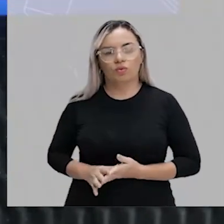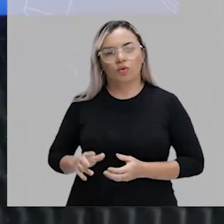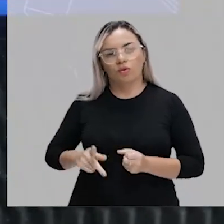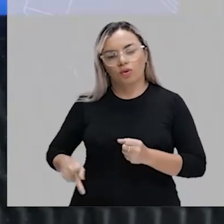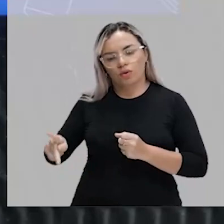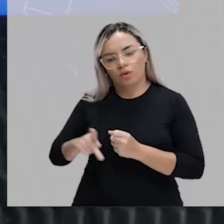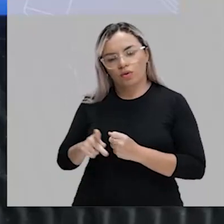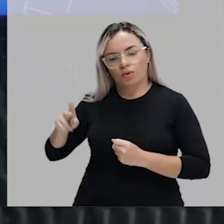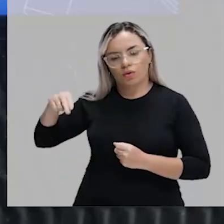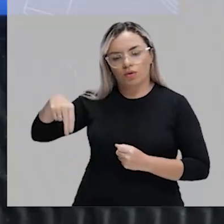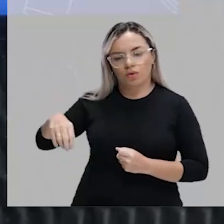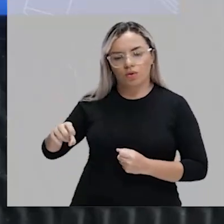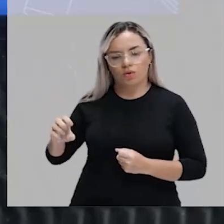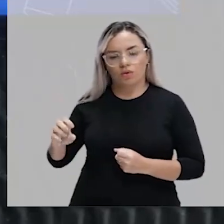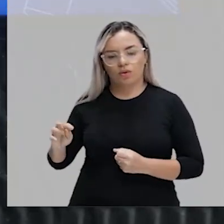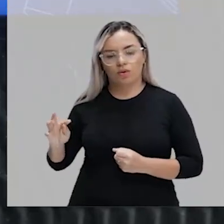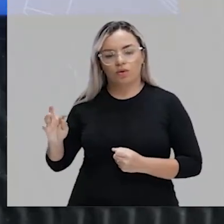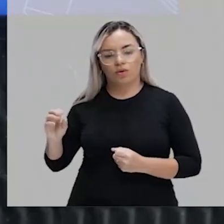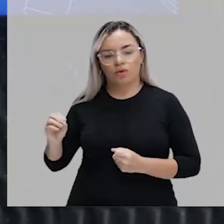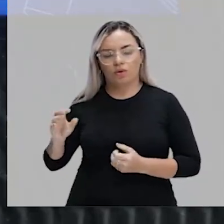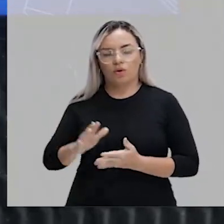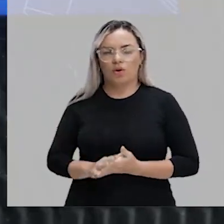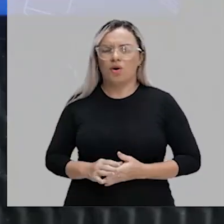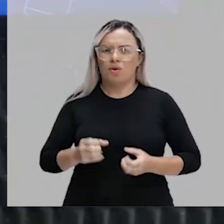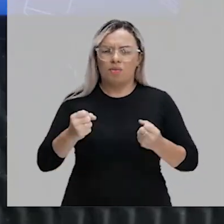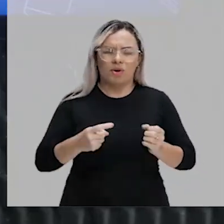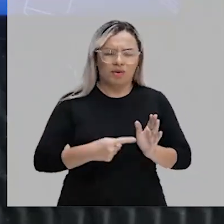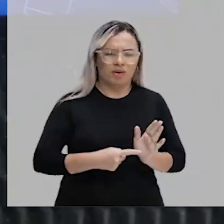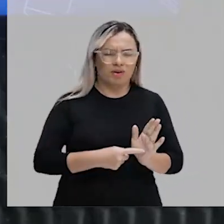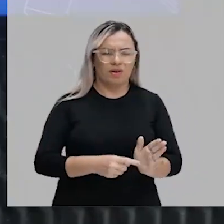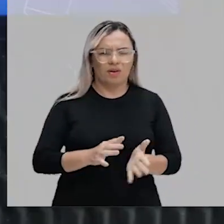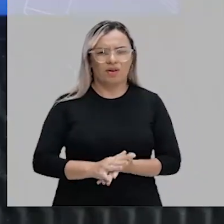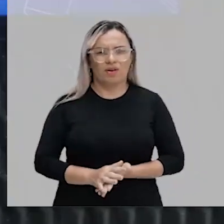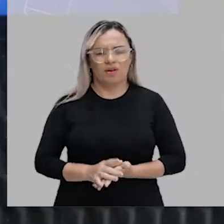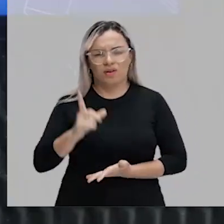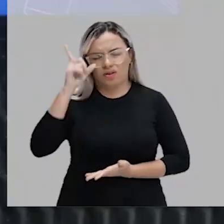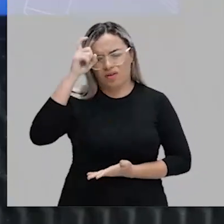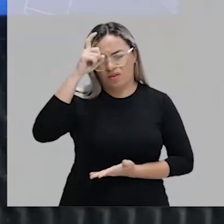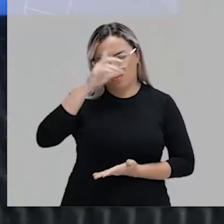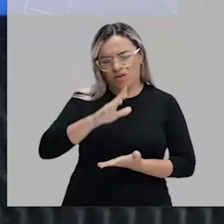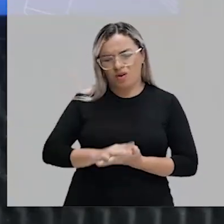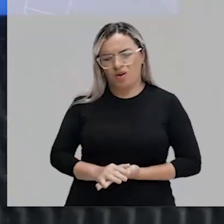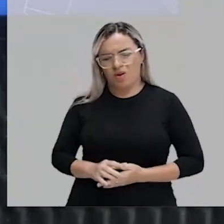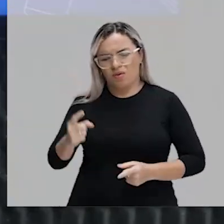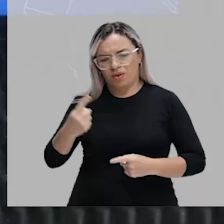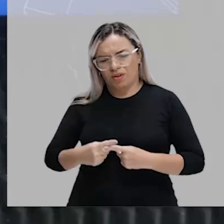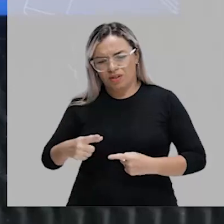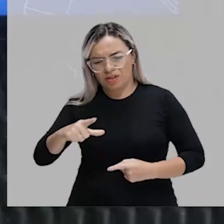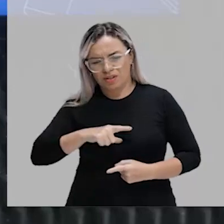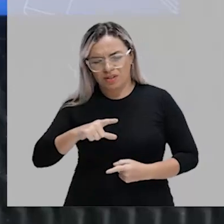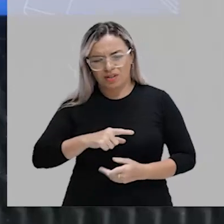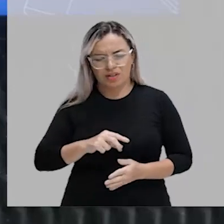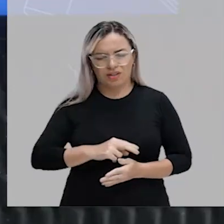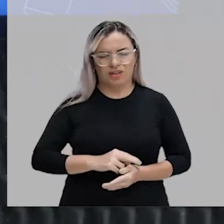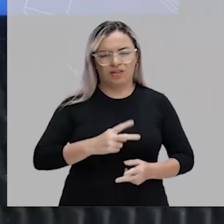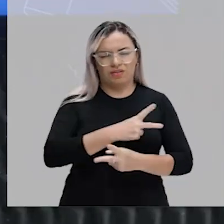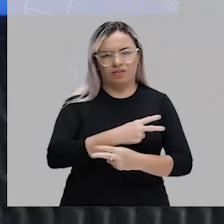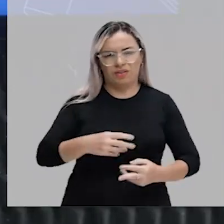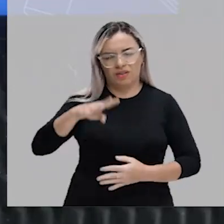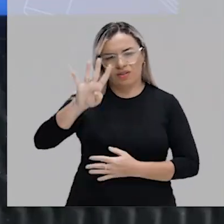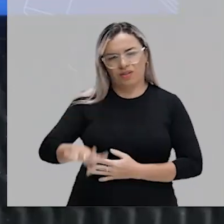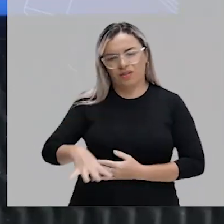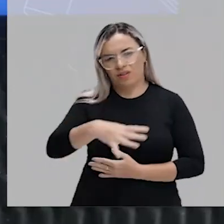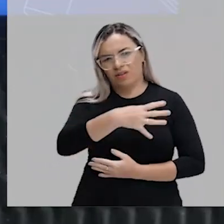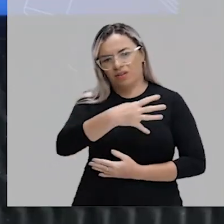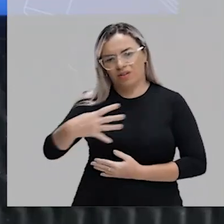olha, pode parecer um pouquinho complicado, porque são muitas tabelinhas, são muitas palavrinhas, mas isso é aquela história da tabuada, tá?